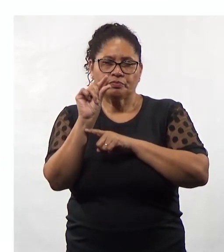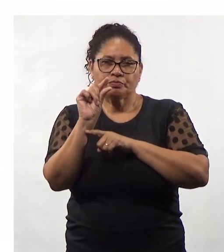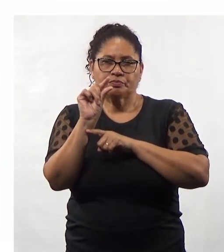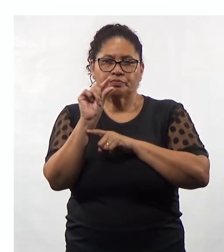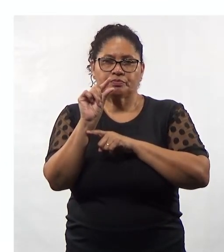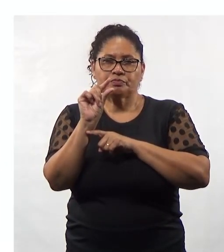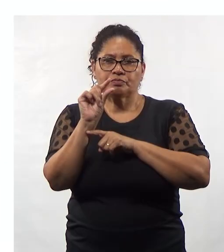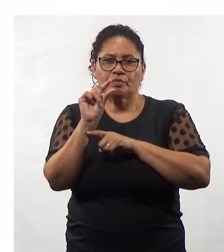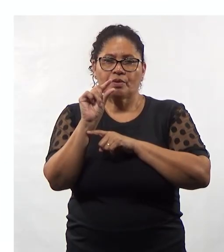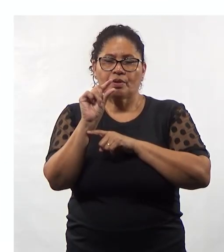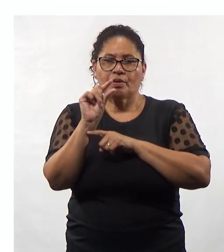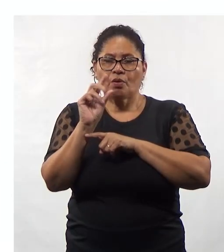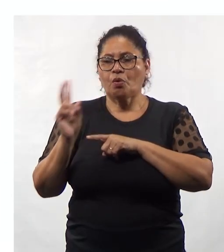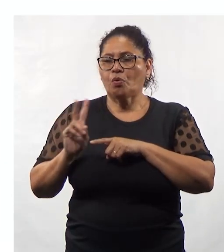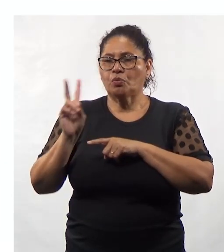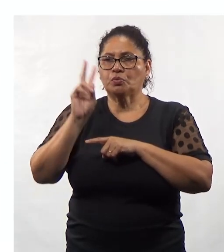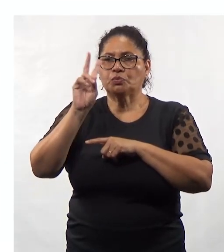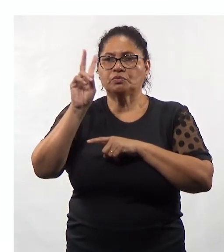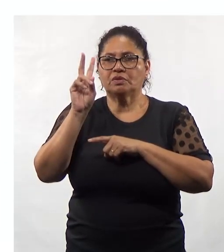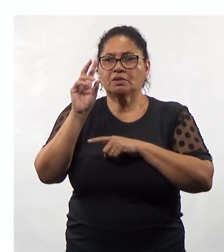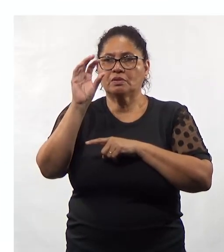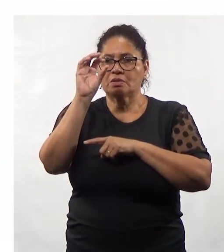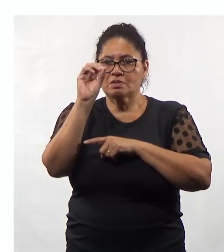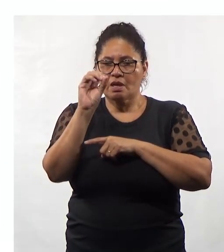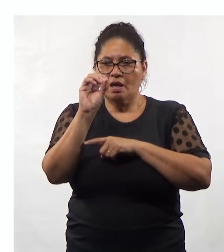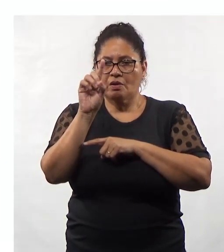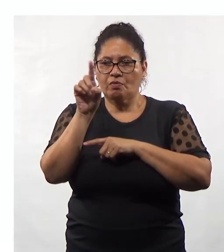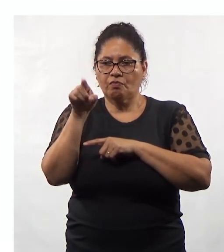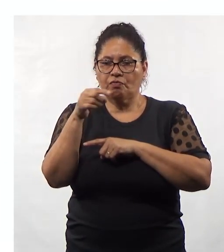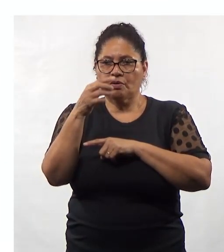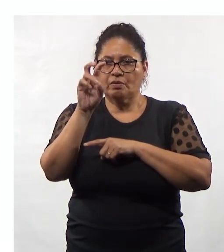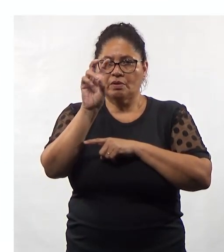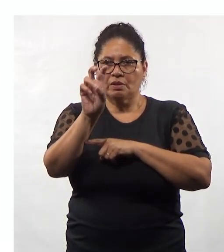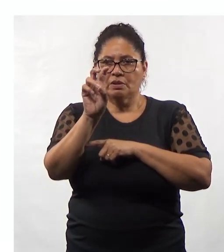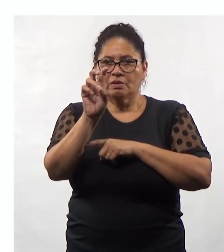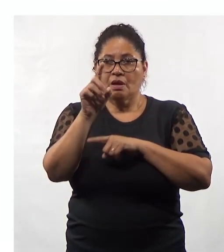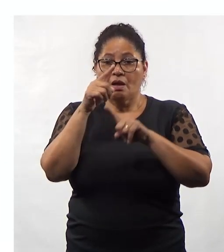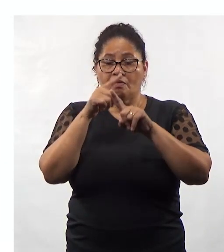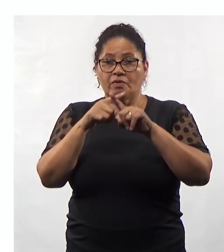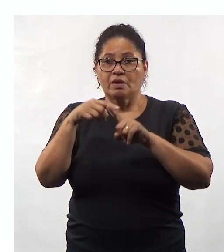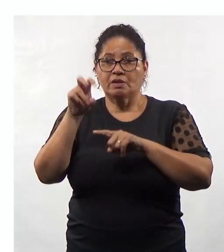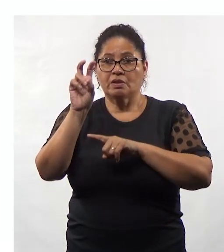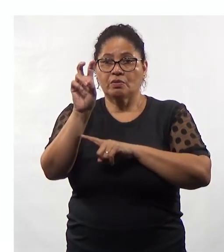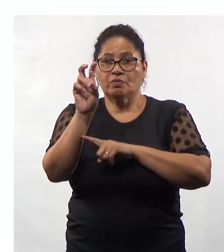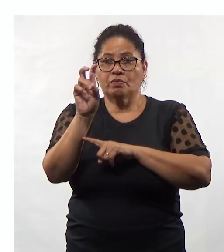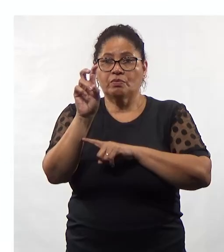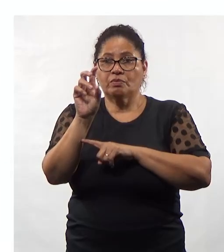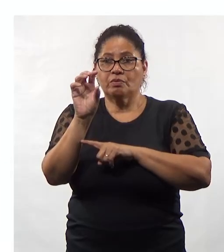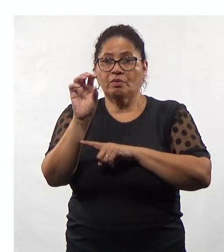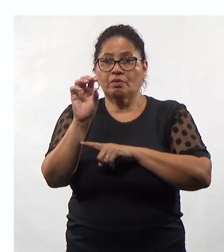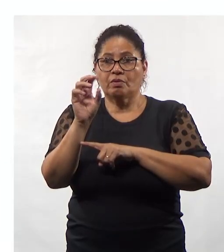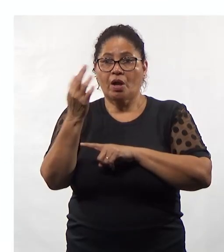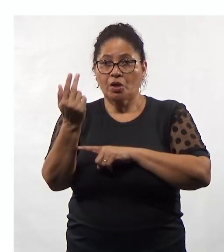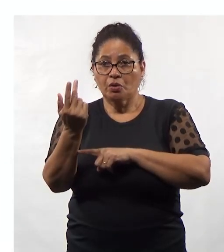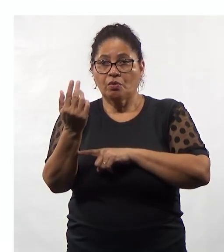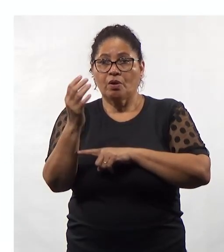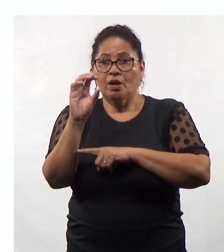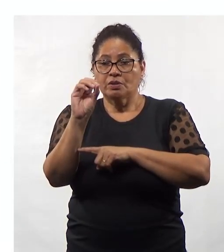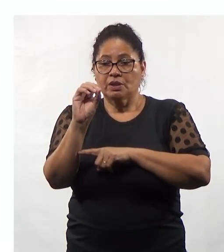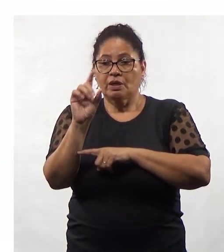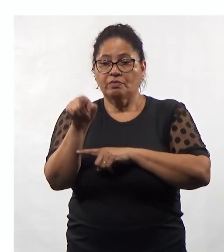mínimo com o meu peso. Então, 0,5 vezes 1 é igual a